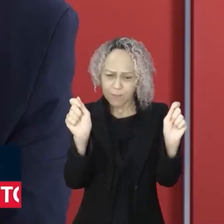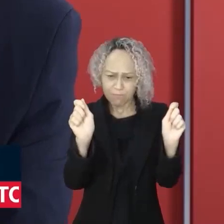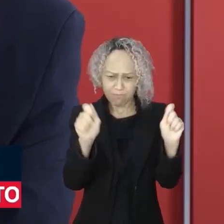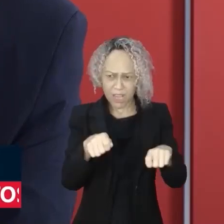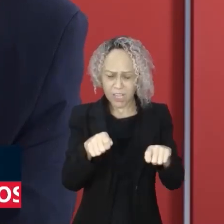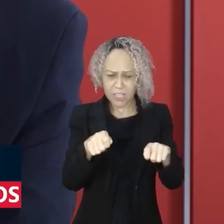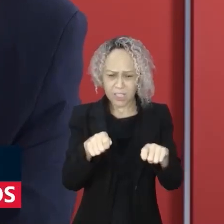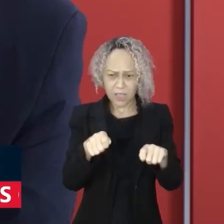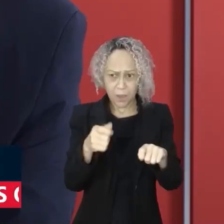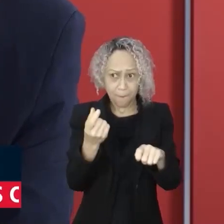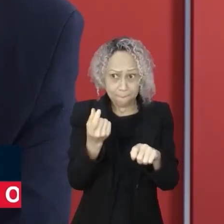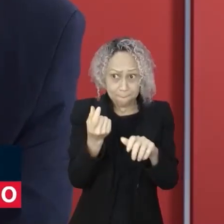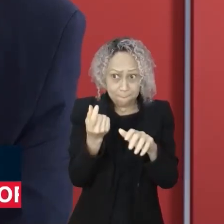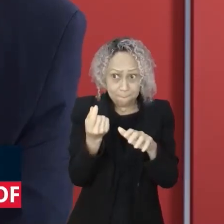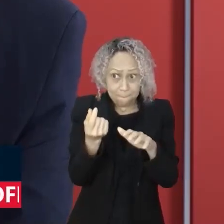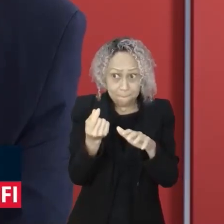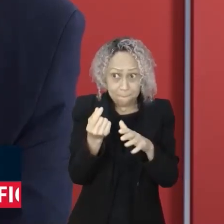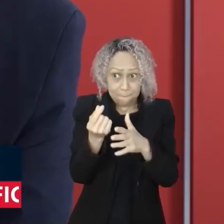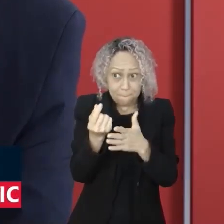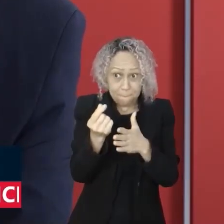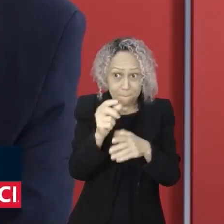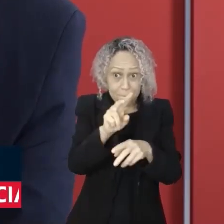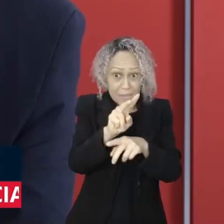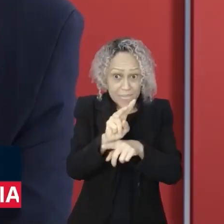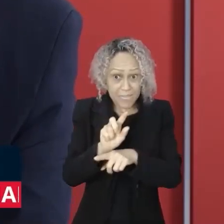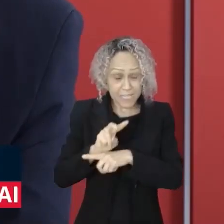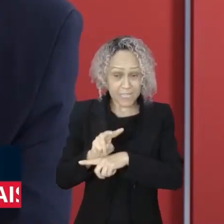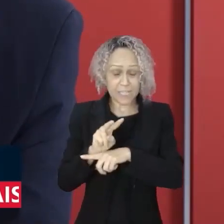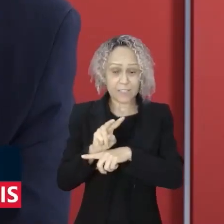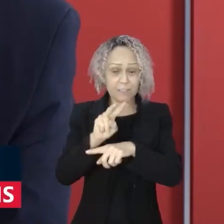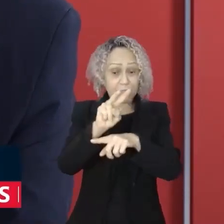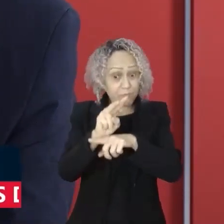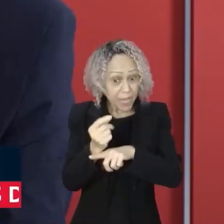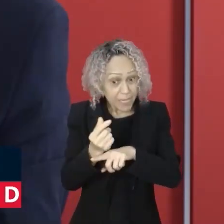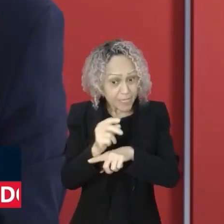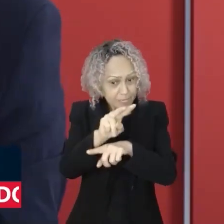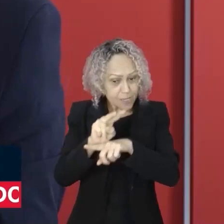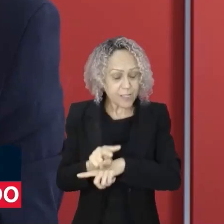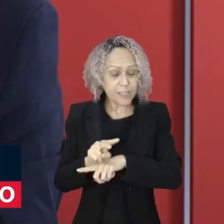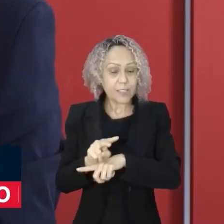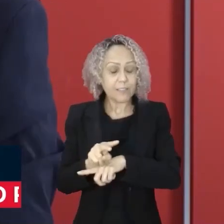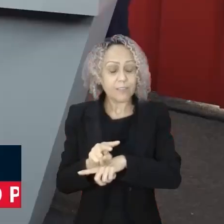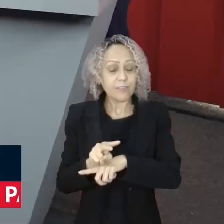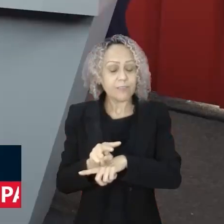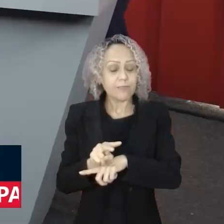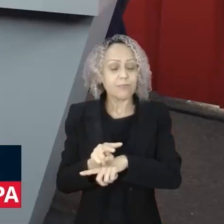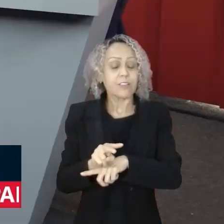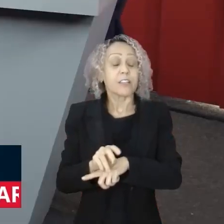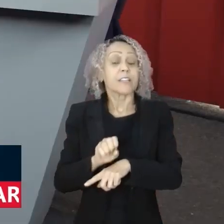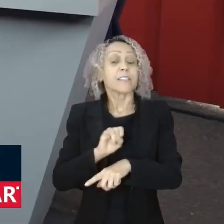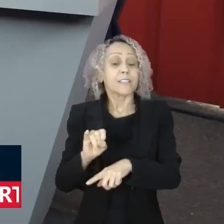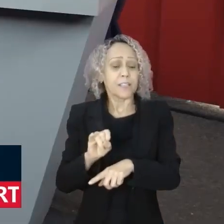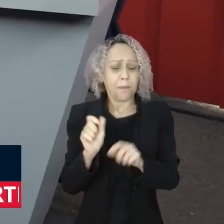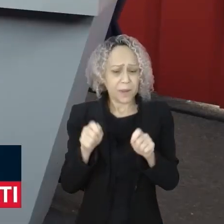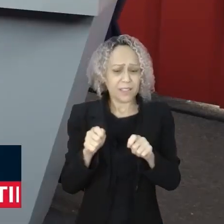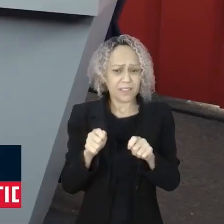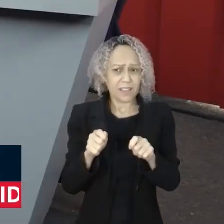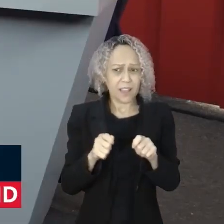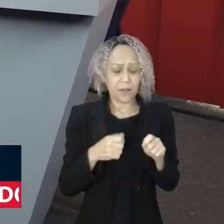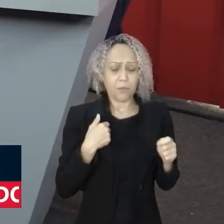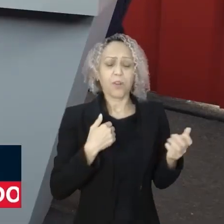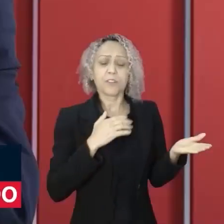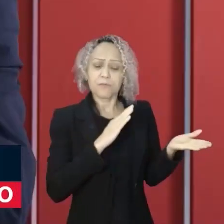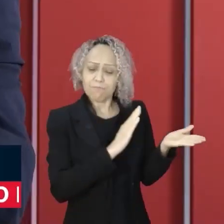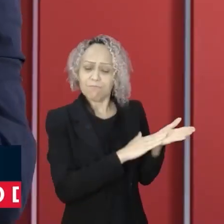peguem esse dinheiro e se precisar, venham chorar, porque quem não chora, não mama. Eu disse, Lula, e nós vamos vir te cobrar, mas